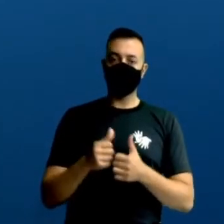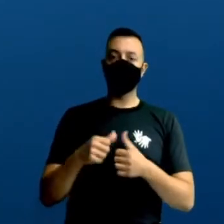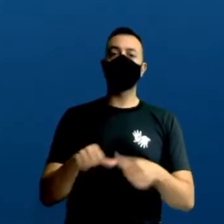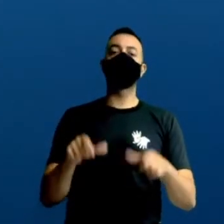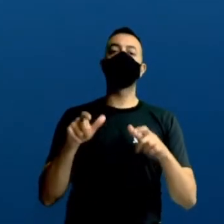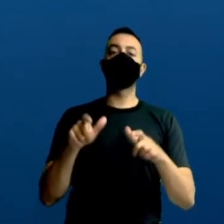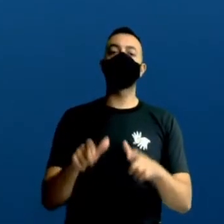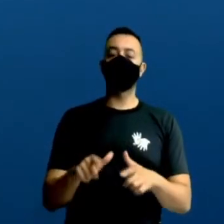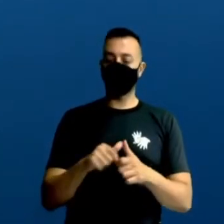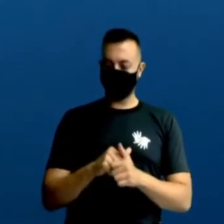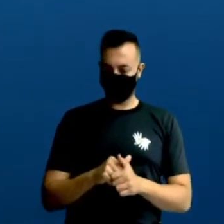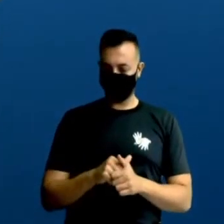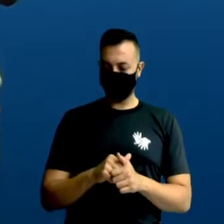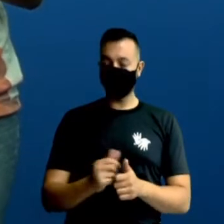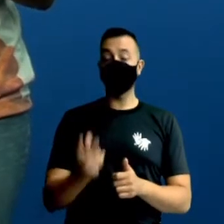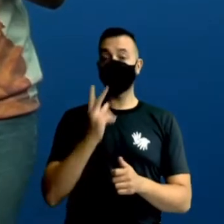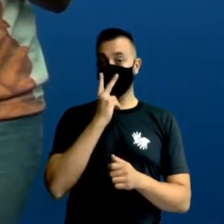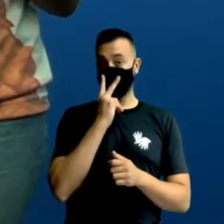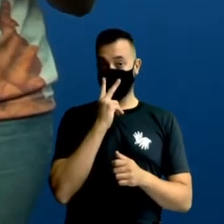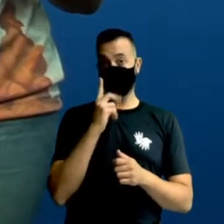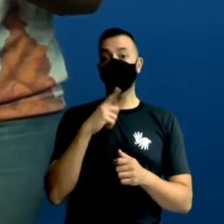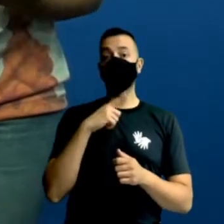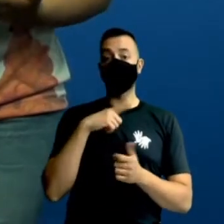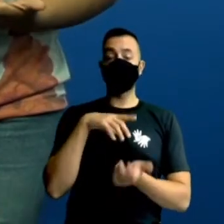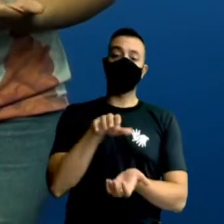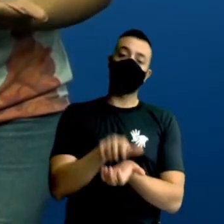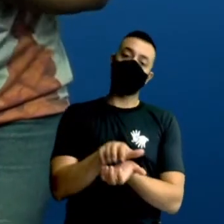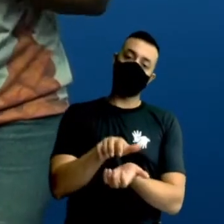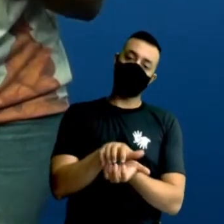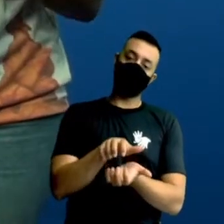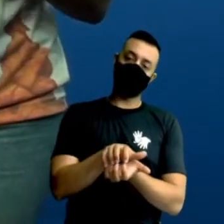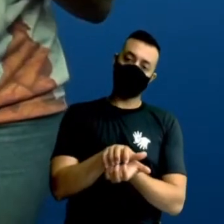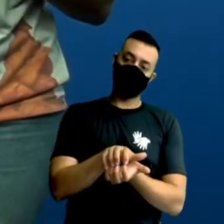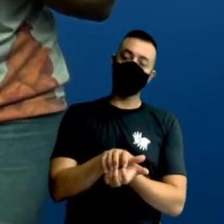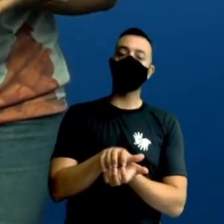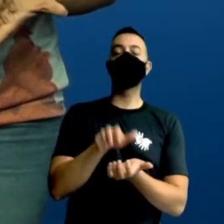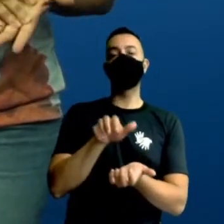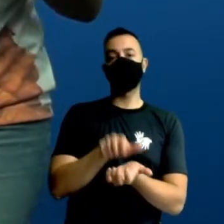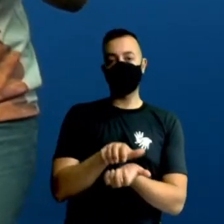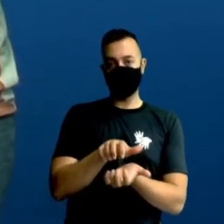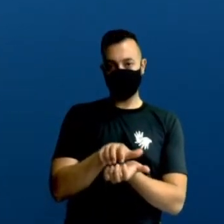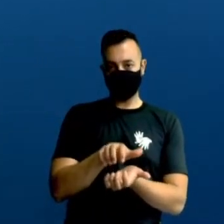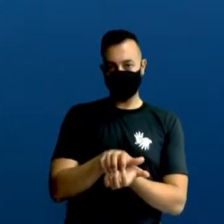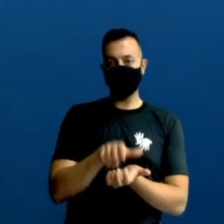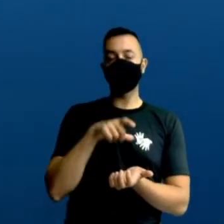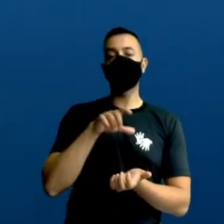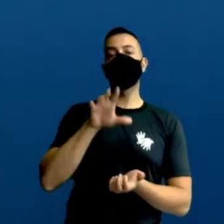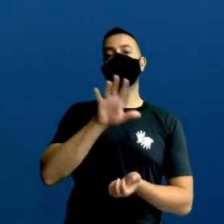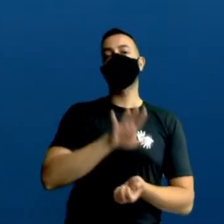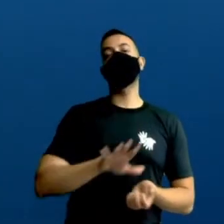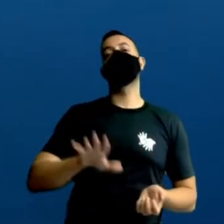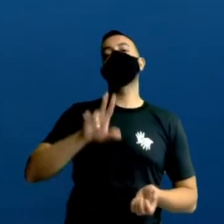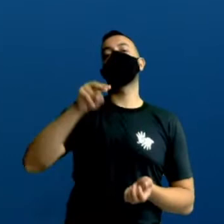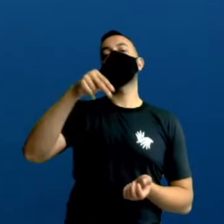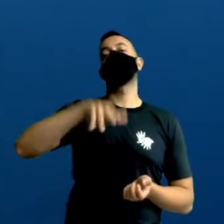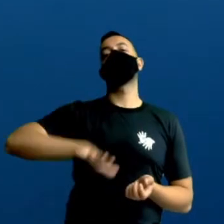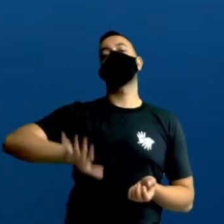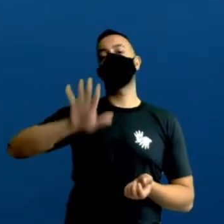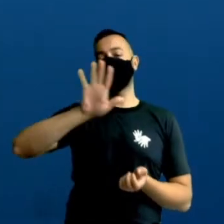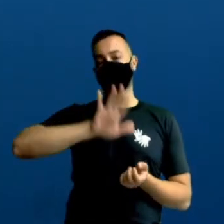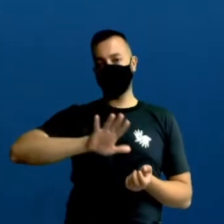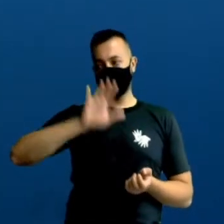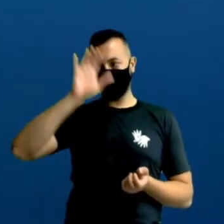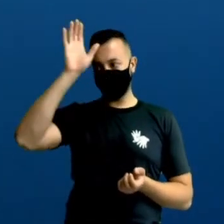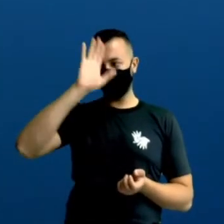localizada aonde? Então, Vitória de Santo Antão está no estado de Pernambuco. O estado de Pernambuco está na região do Nordeste,